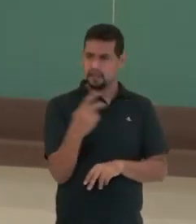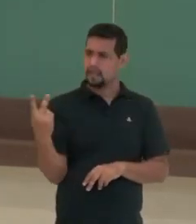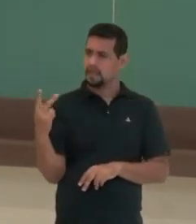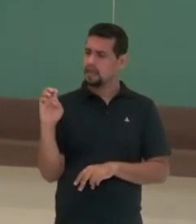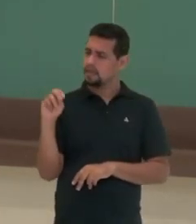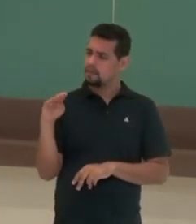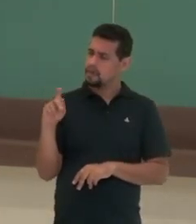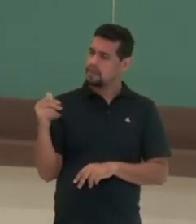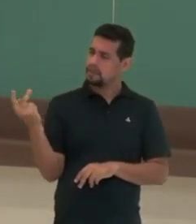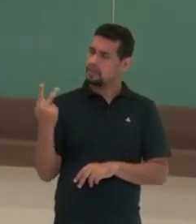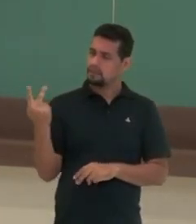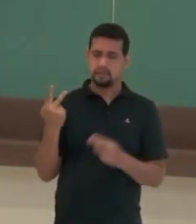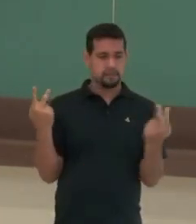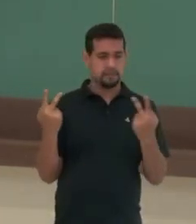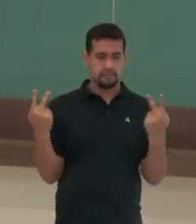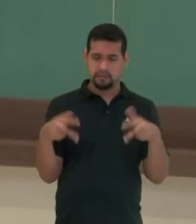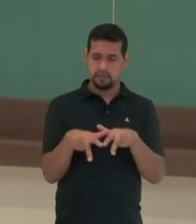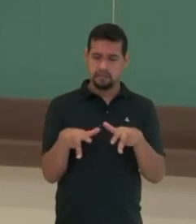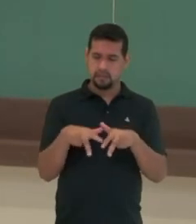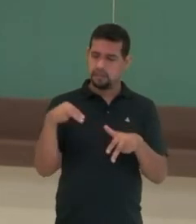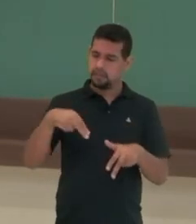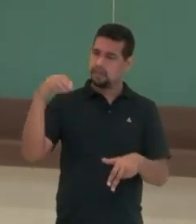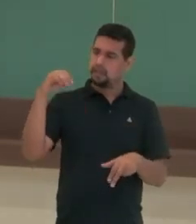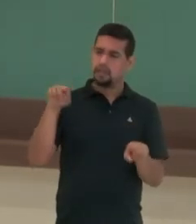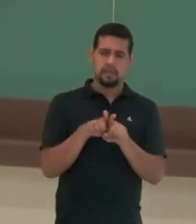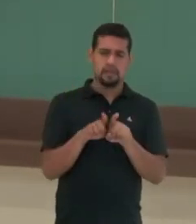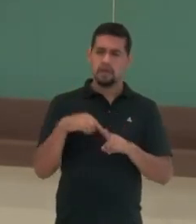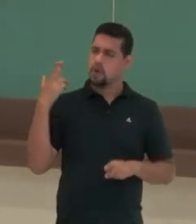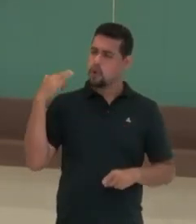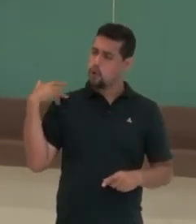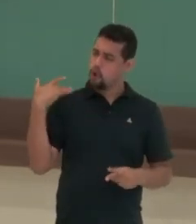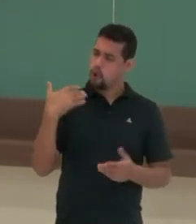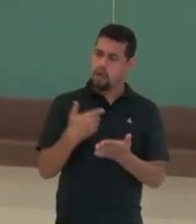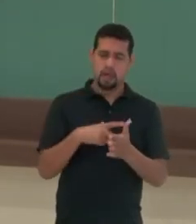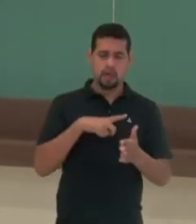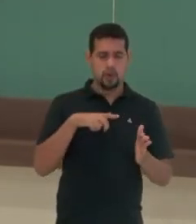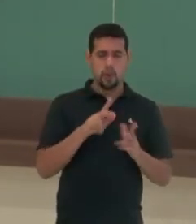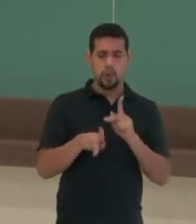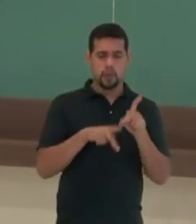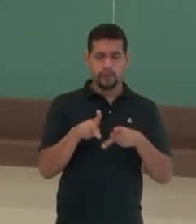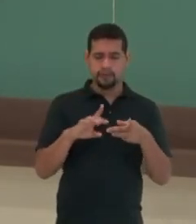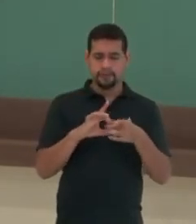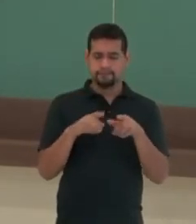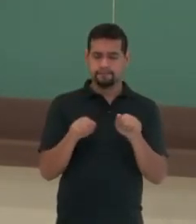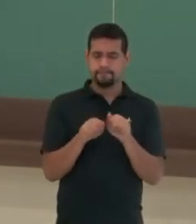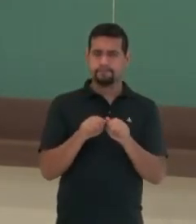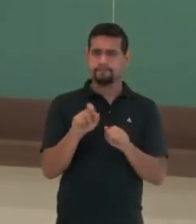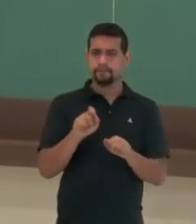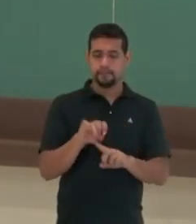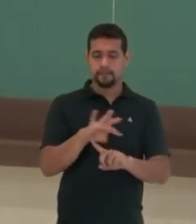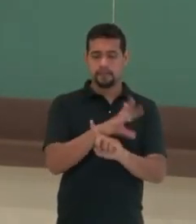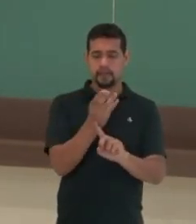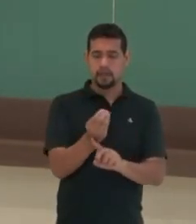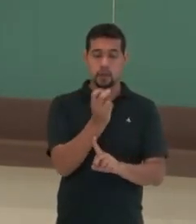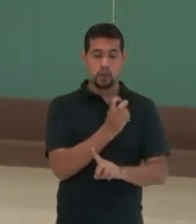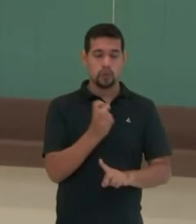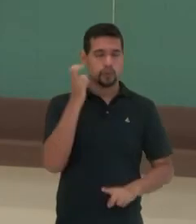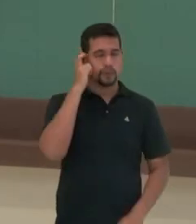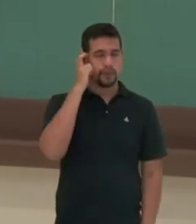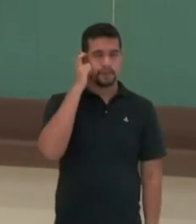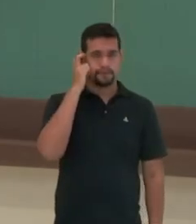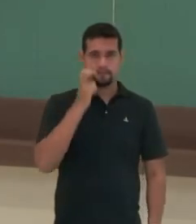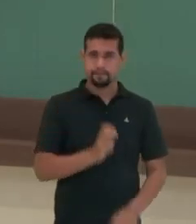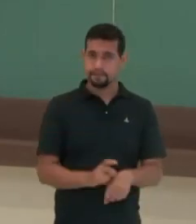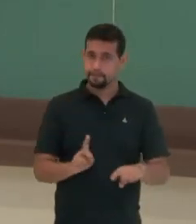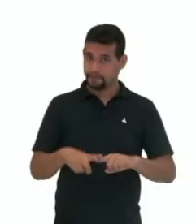gêneros nordestino, popular, né, que estão aí para o povo e pelo povo, né? Fazendo essa arte e cultura popular.